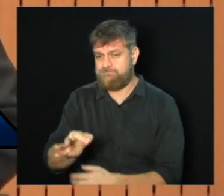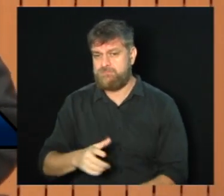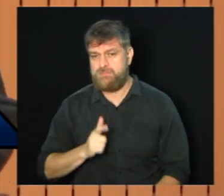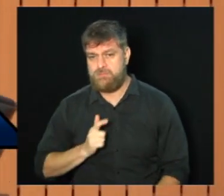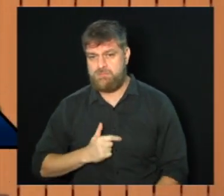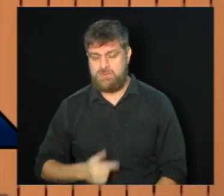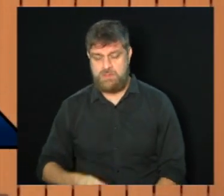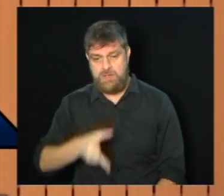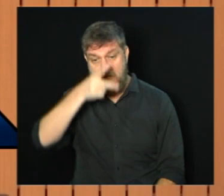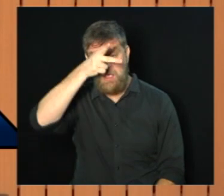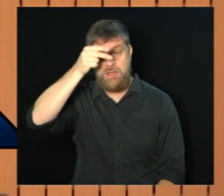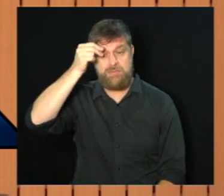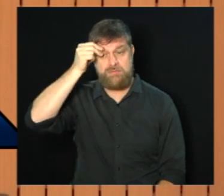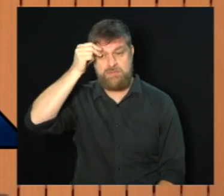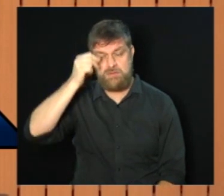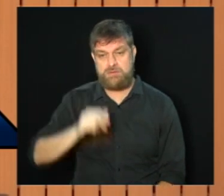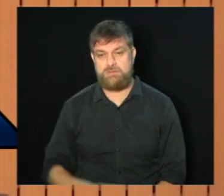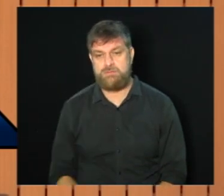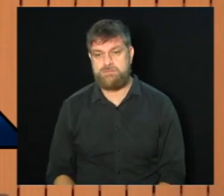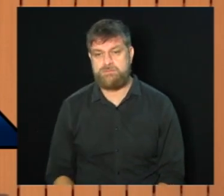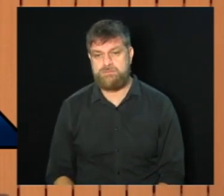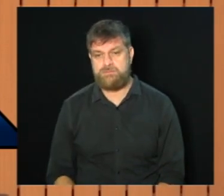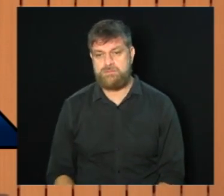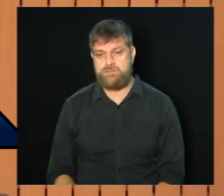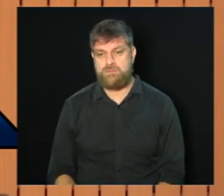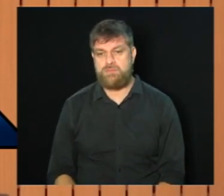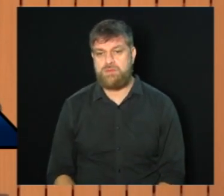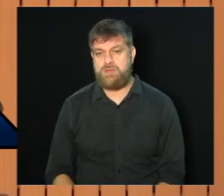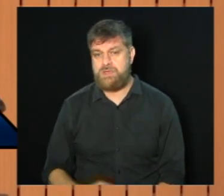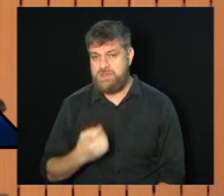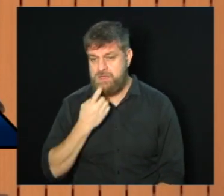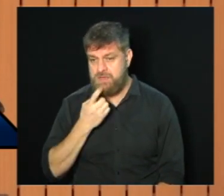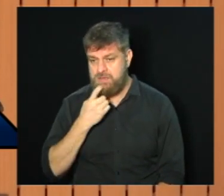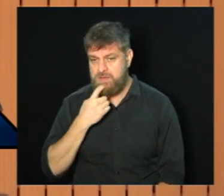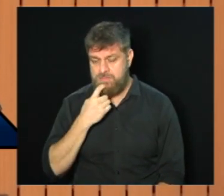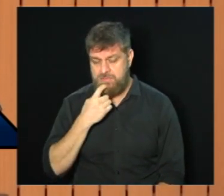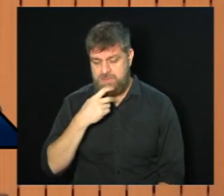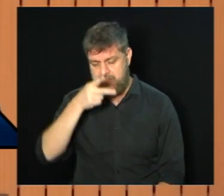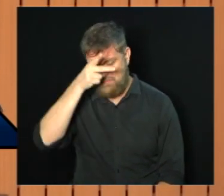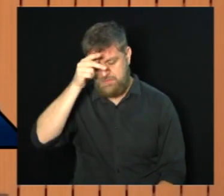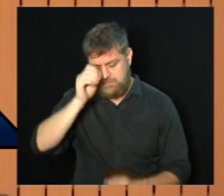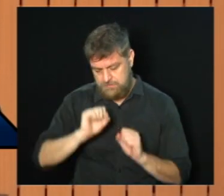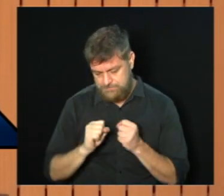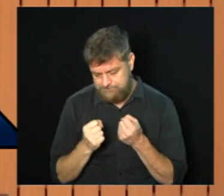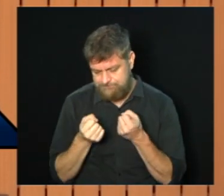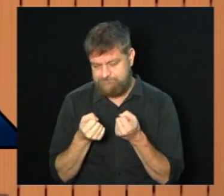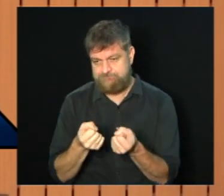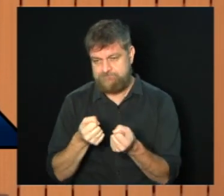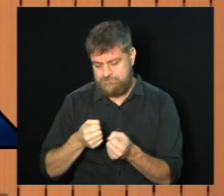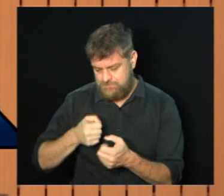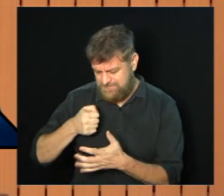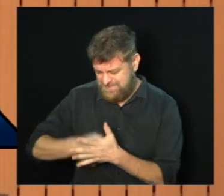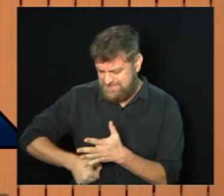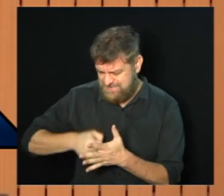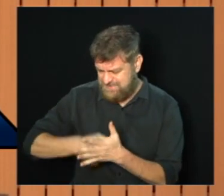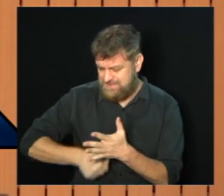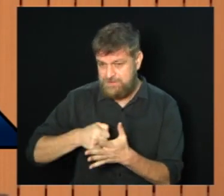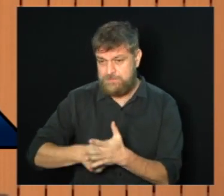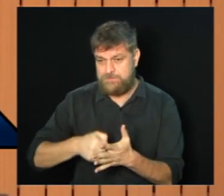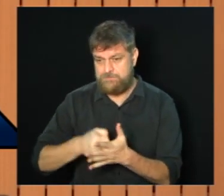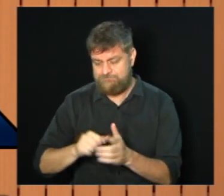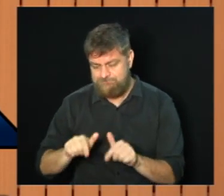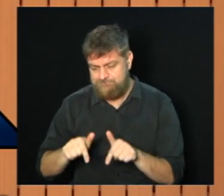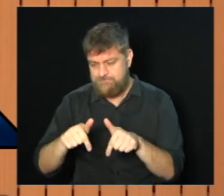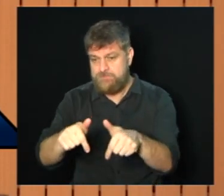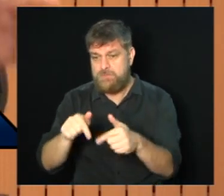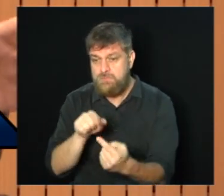das prefeituras. O governo de Campinas vem tendo um esforço incrível, hercúleo até,